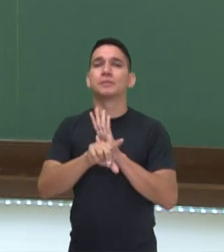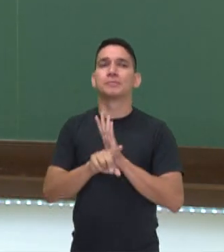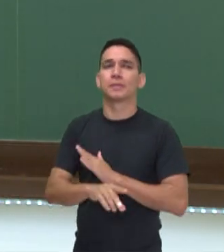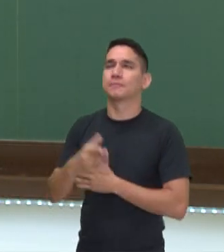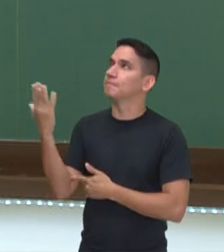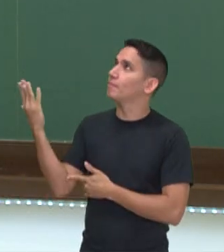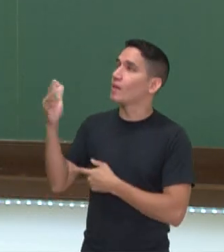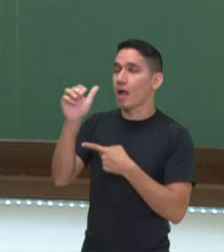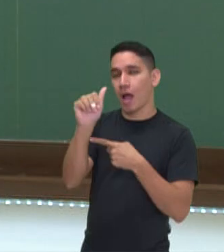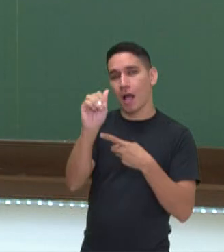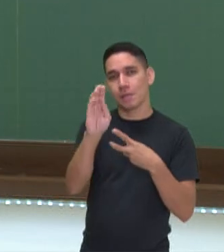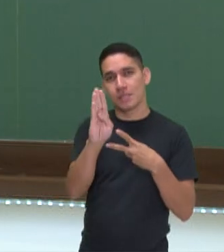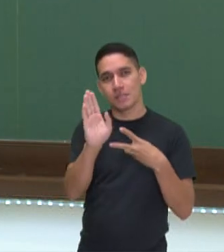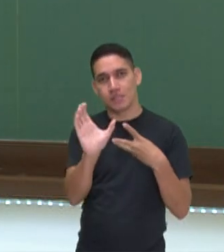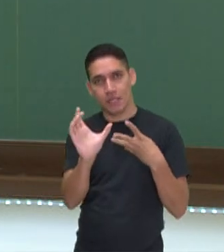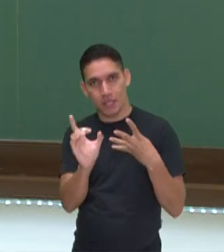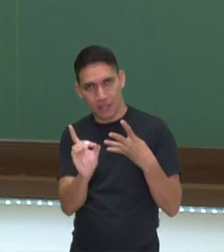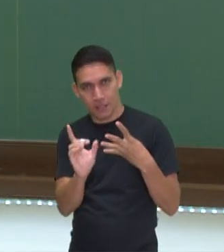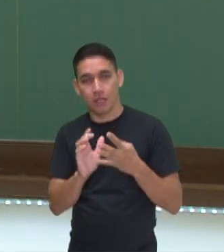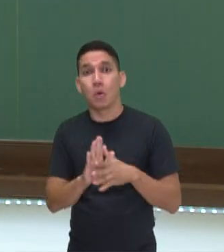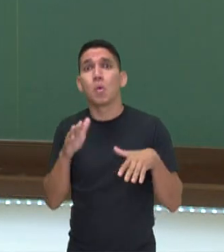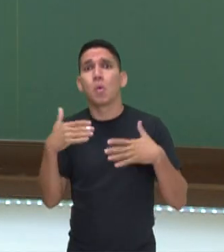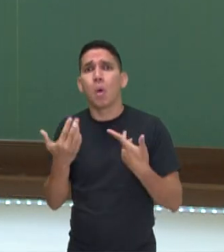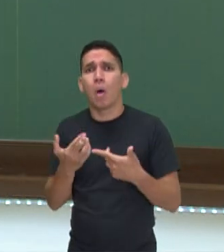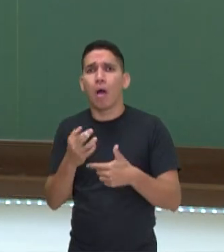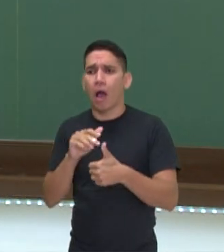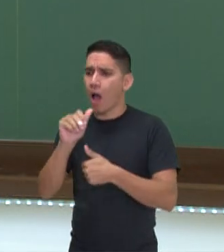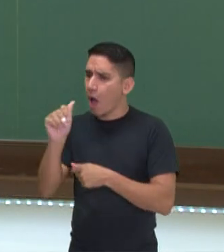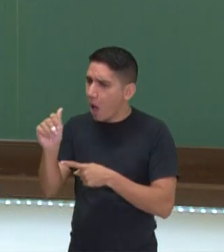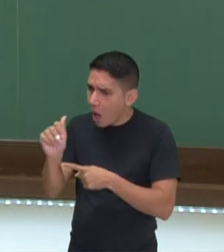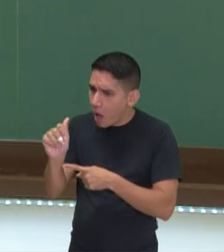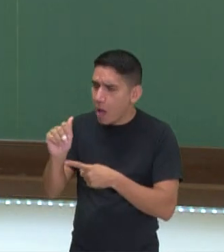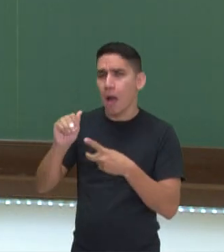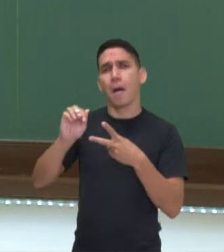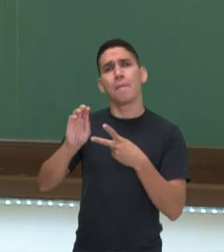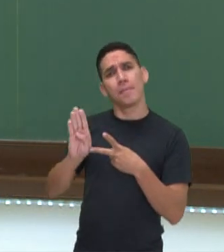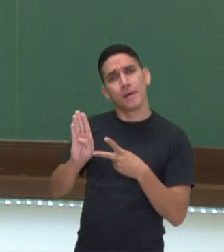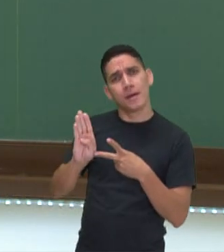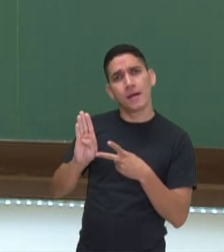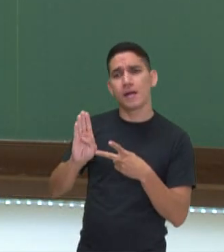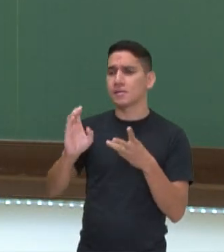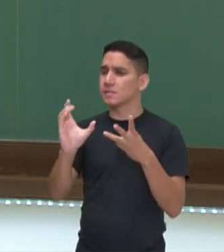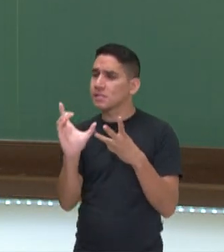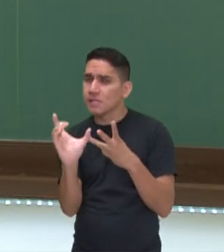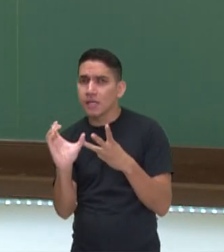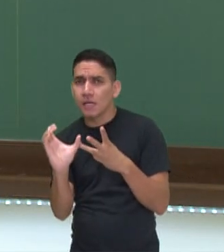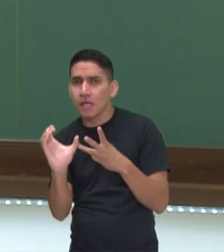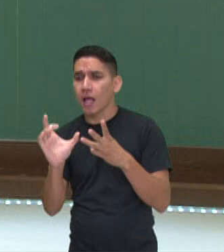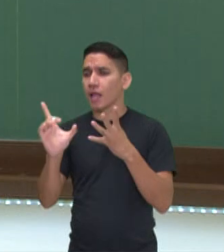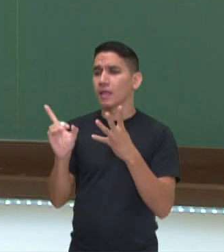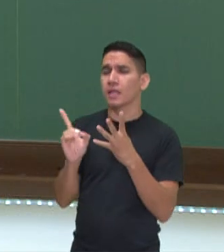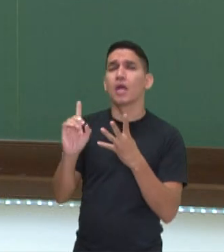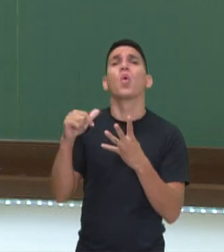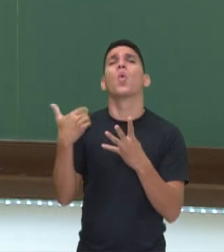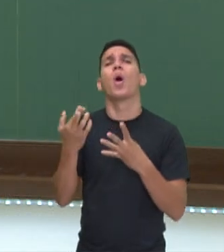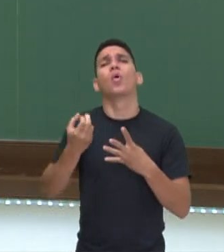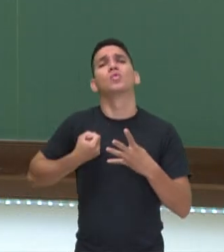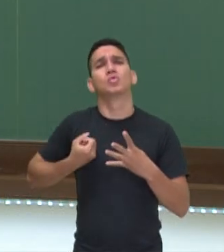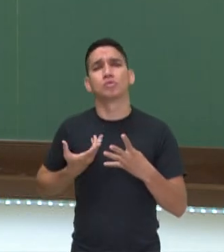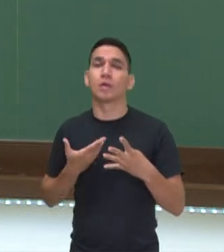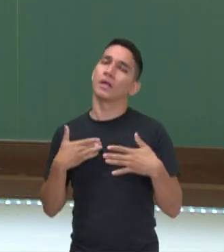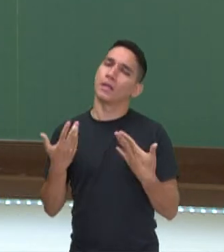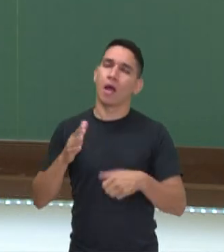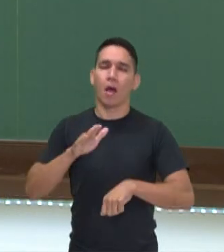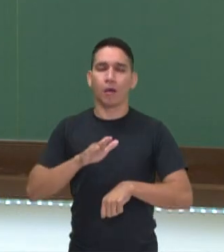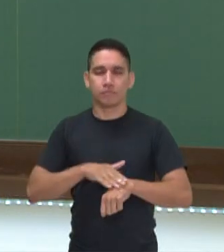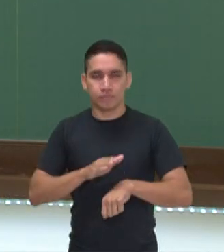a b c e d ou seja qual é o valor de ar qual é o valor de B que o valor de c e qual é o valor dele então